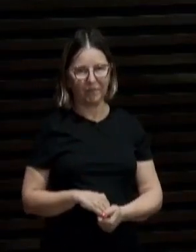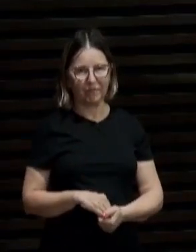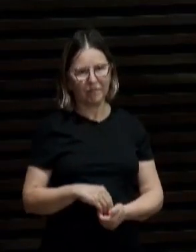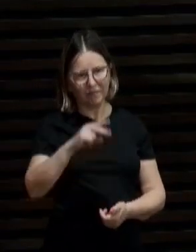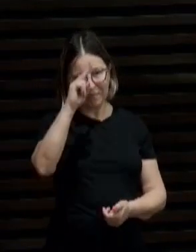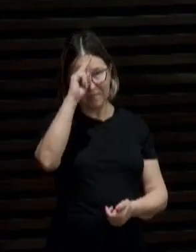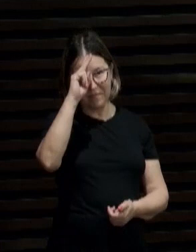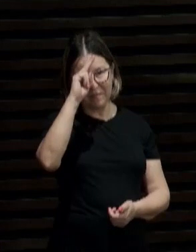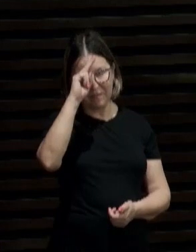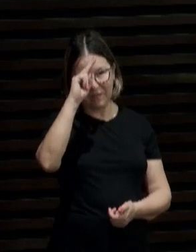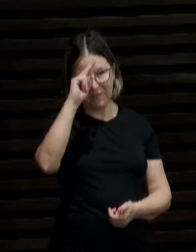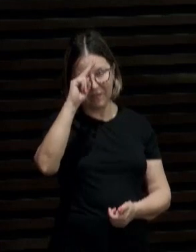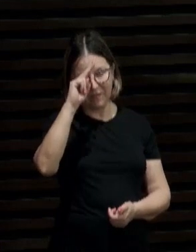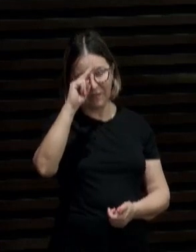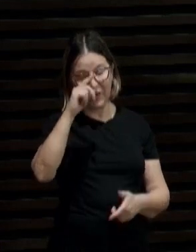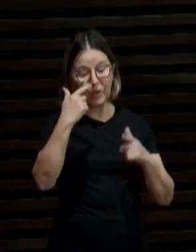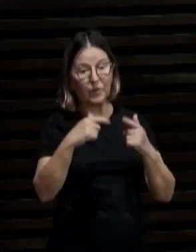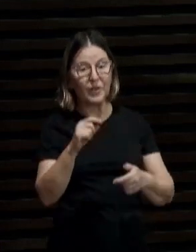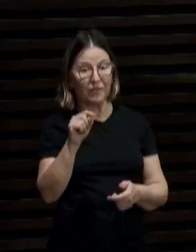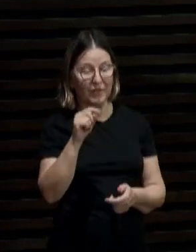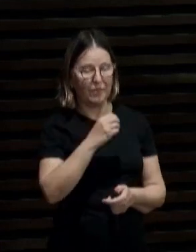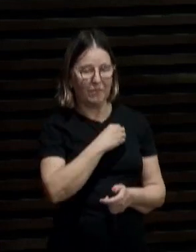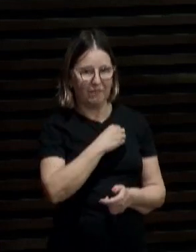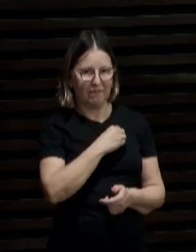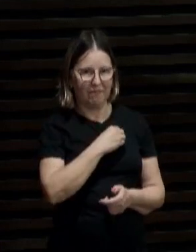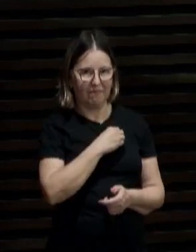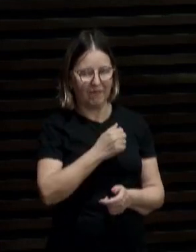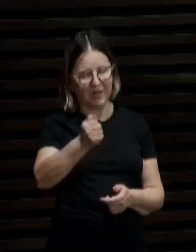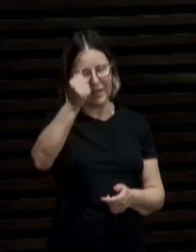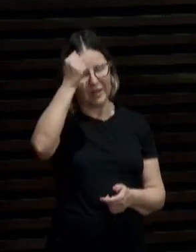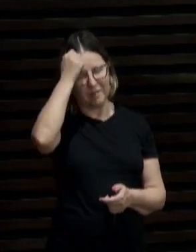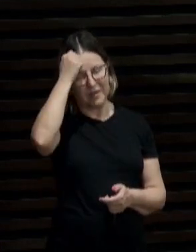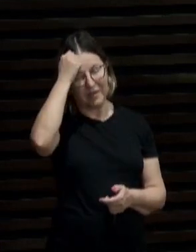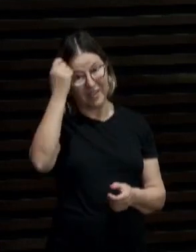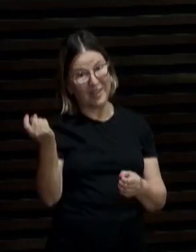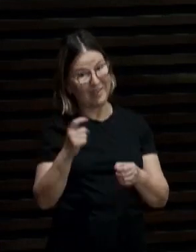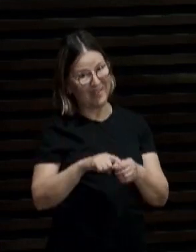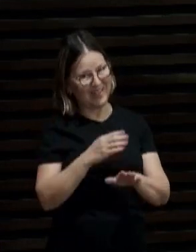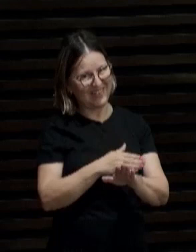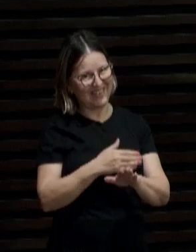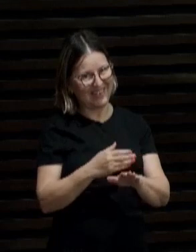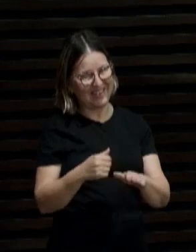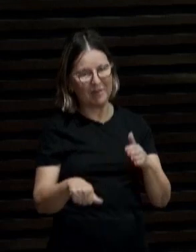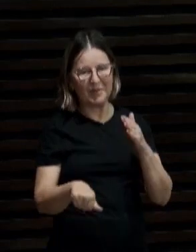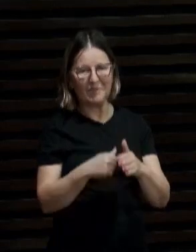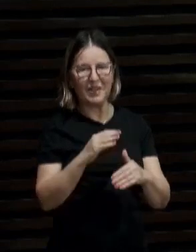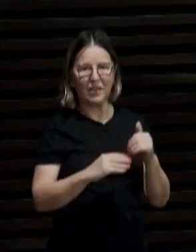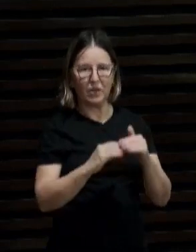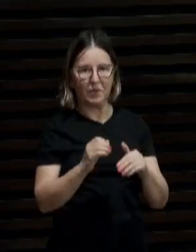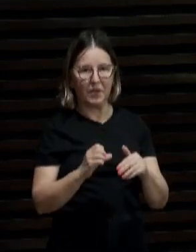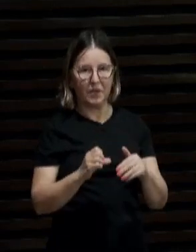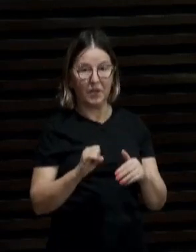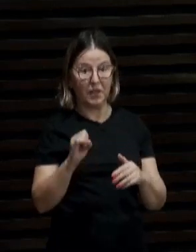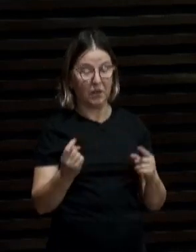Lembra-te, pois, de onde caíste, arrepende-te e volta à prática das primeiras obras, e se não, venho a ti e moverei do